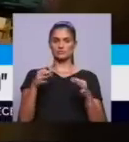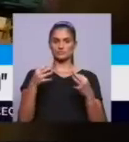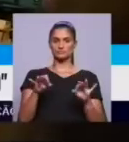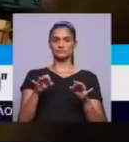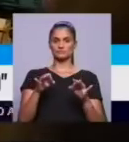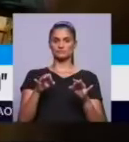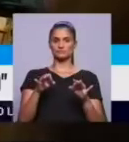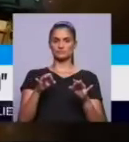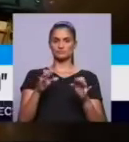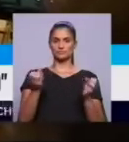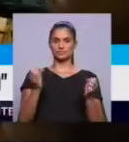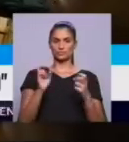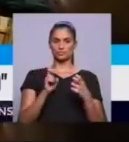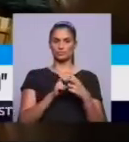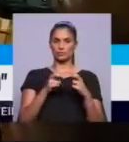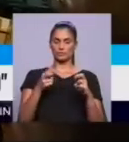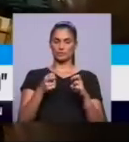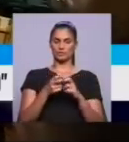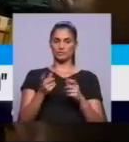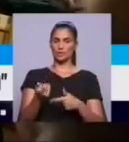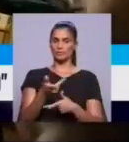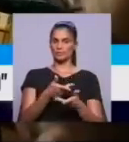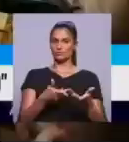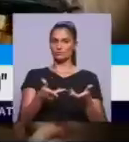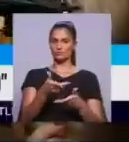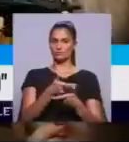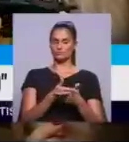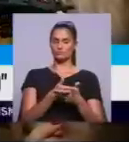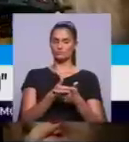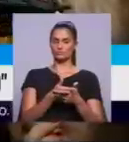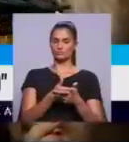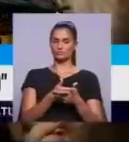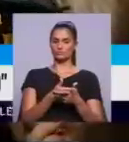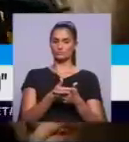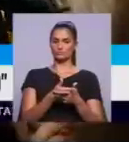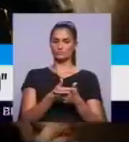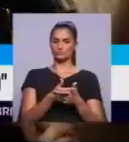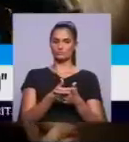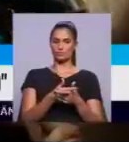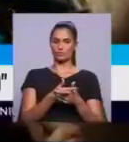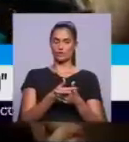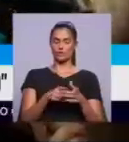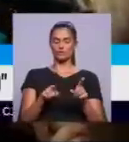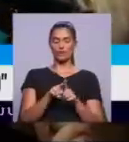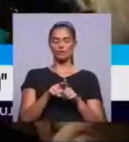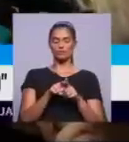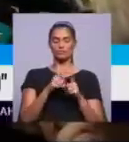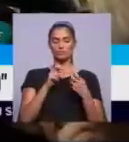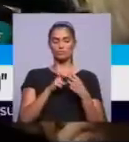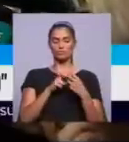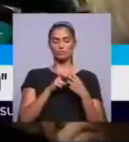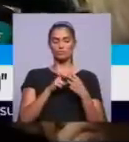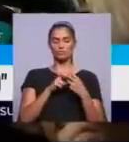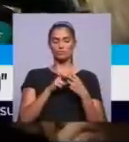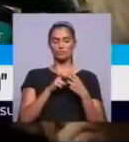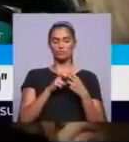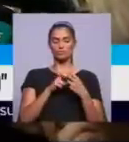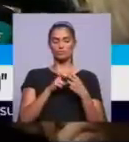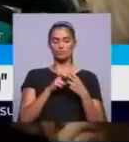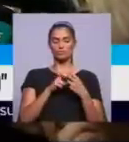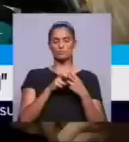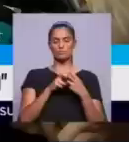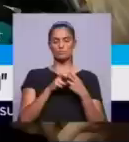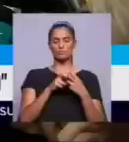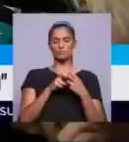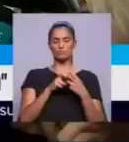não era tão um problema tanto um problema econômico Quantos milhões era um problema simboli e quantos